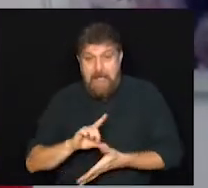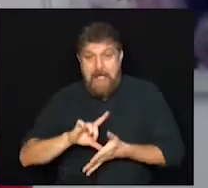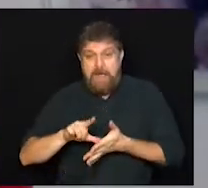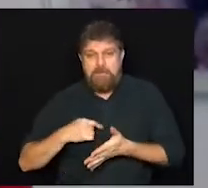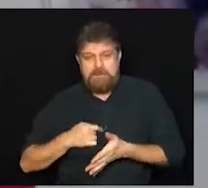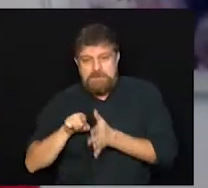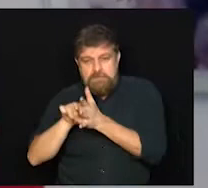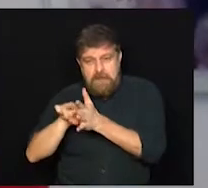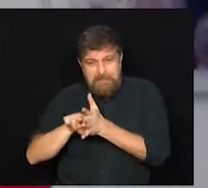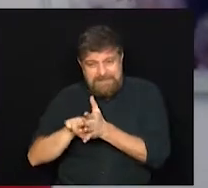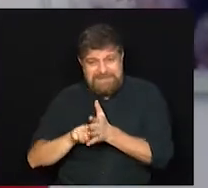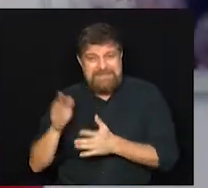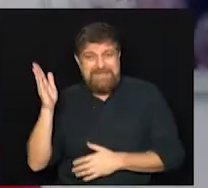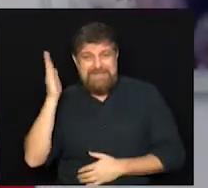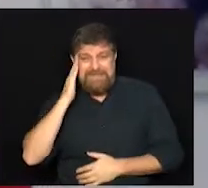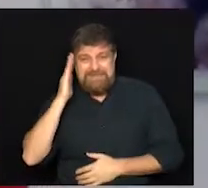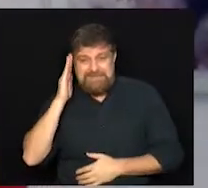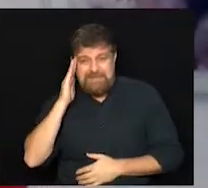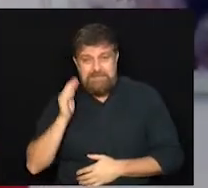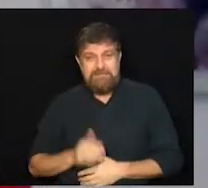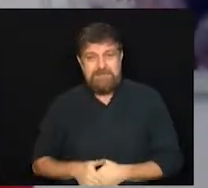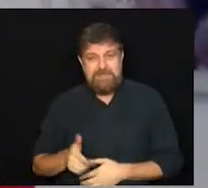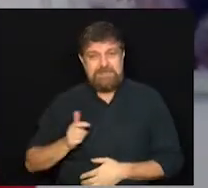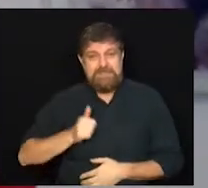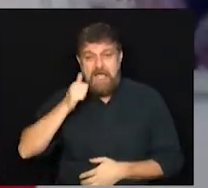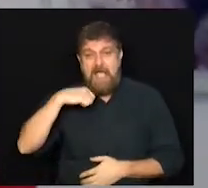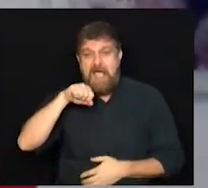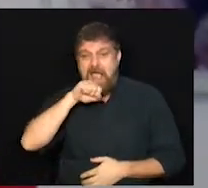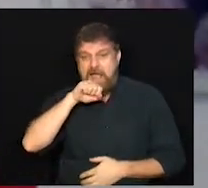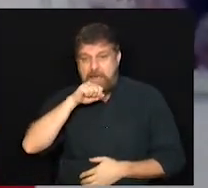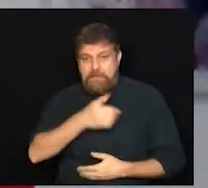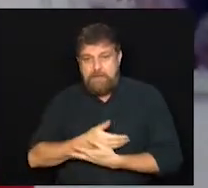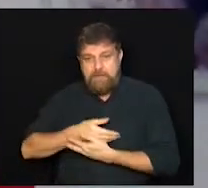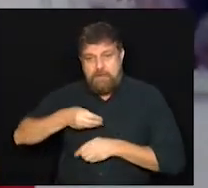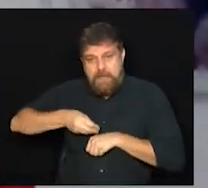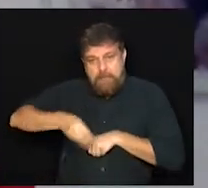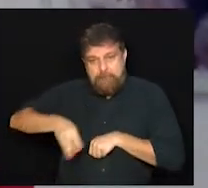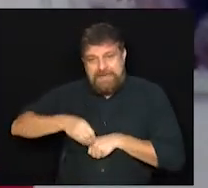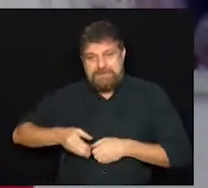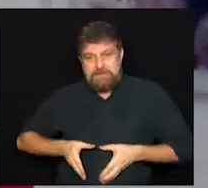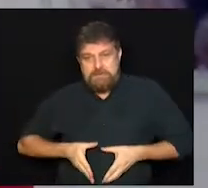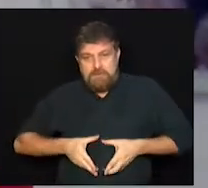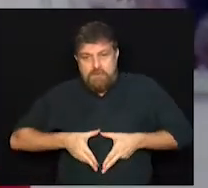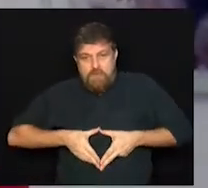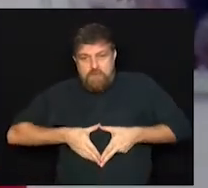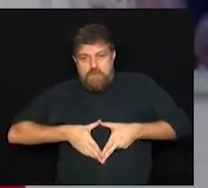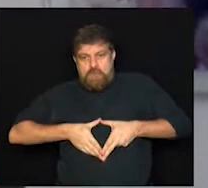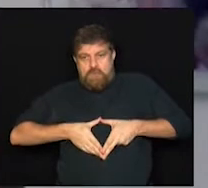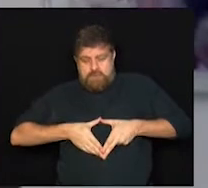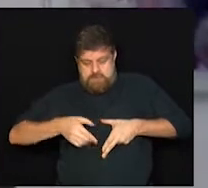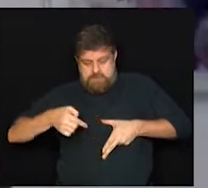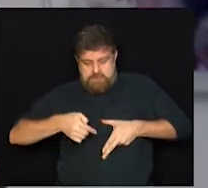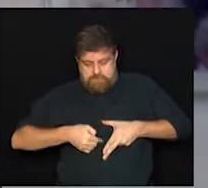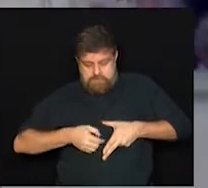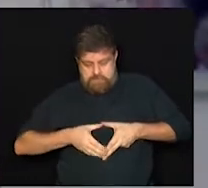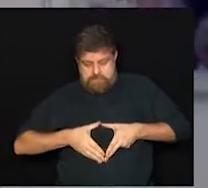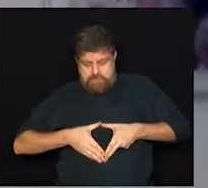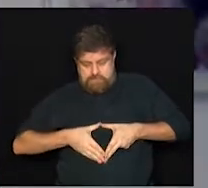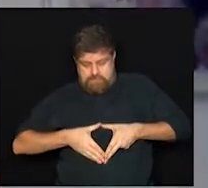A transmissão, que a gente chama vertical, da mãe para o nenê dentro do útero, ela não é uma